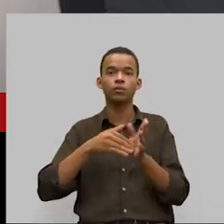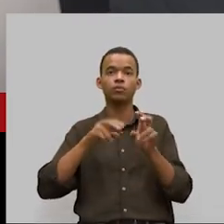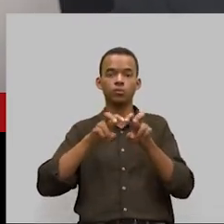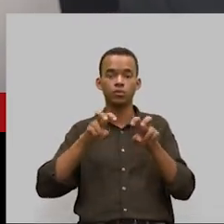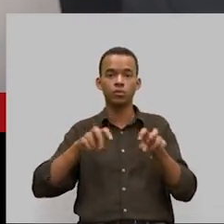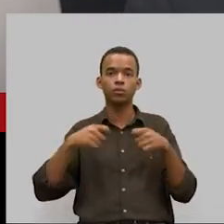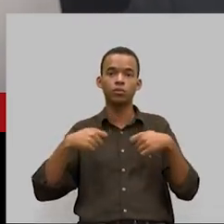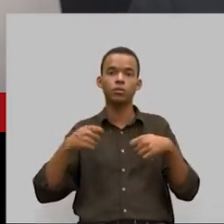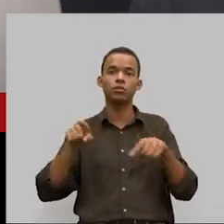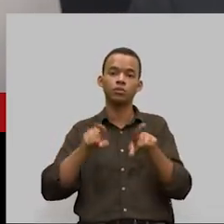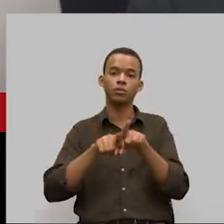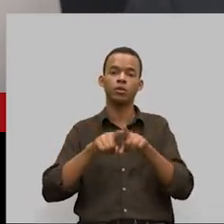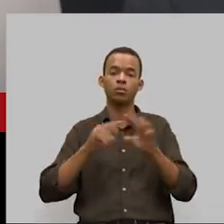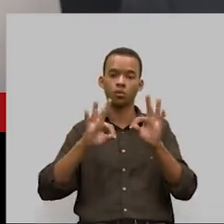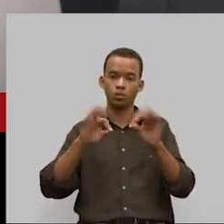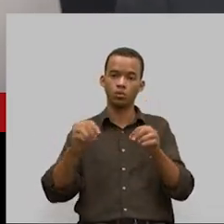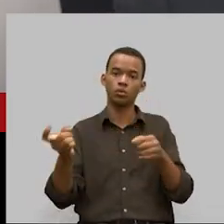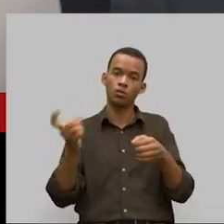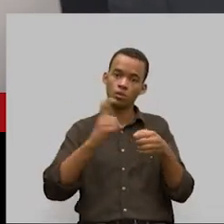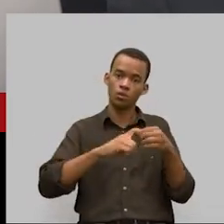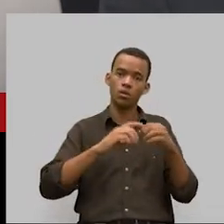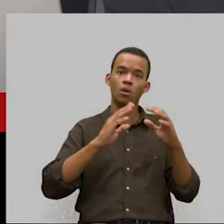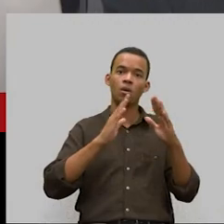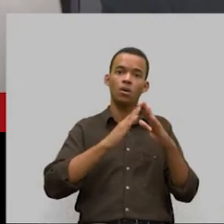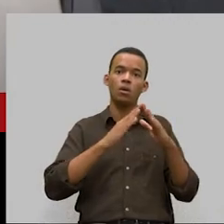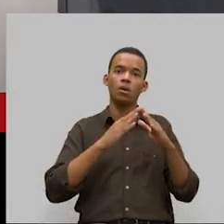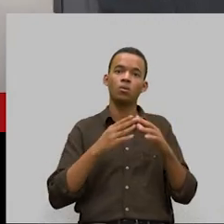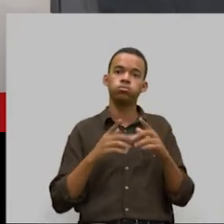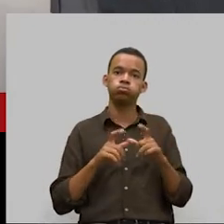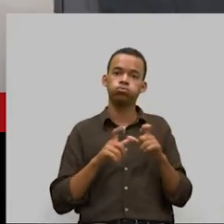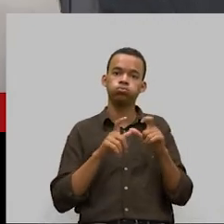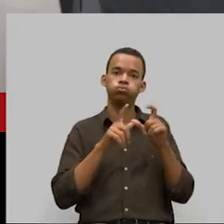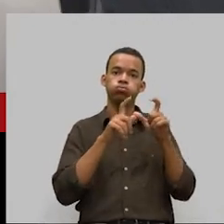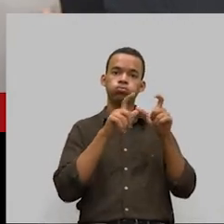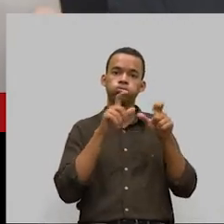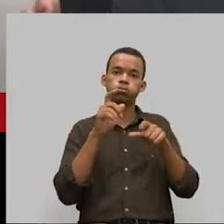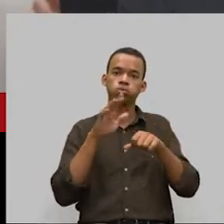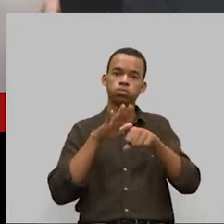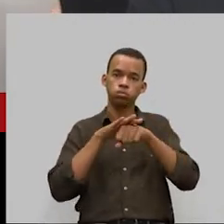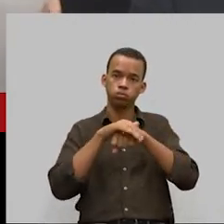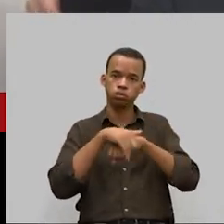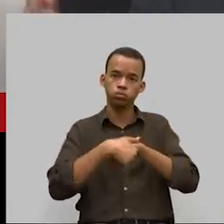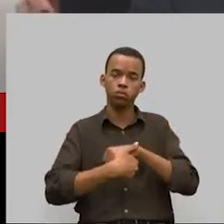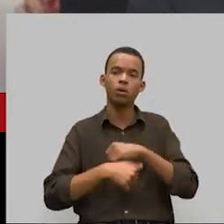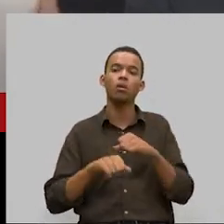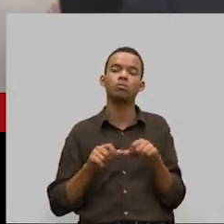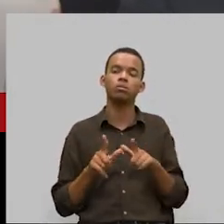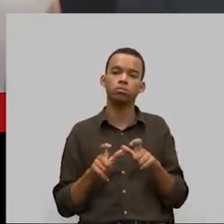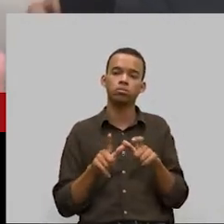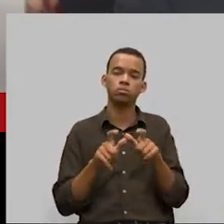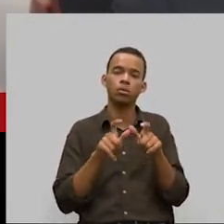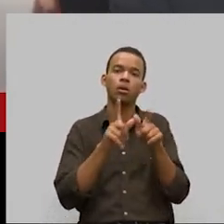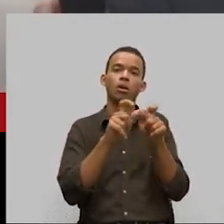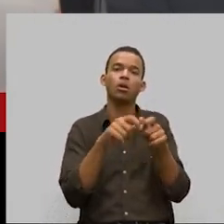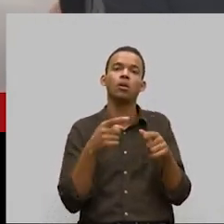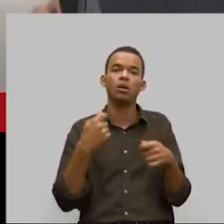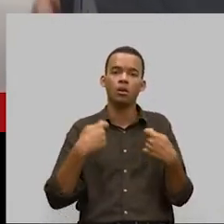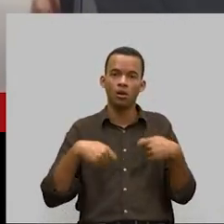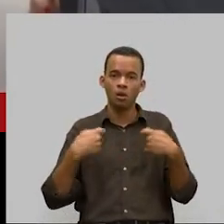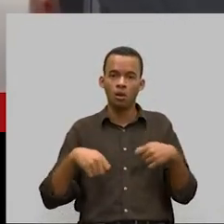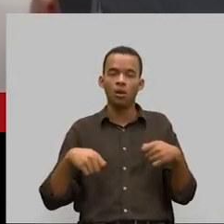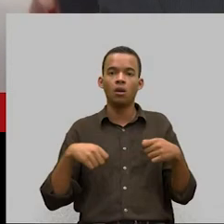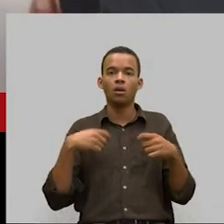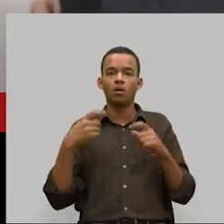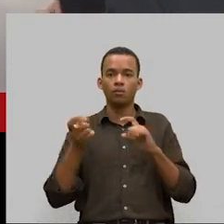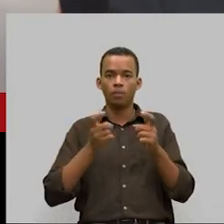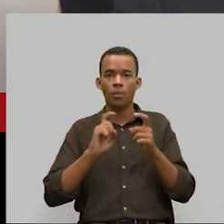retorno das pessoas né que ainda passaram a noite inteira viajando ou parte dela viajando e para que a gente feche essa audiência com